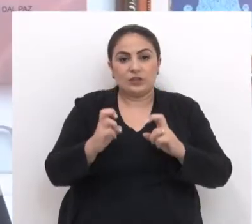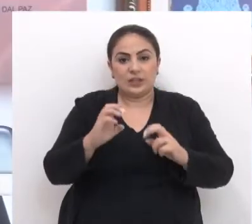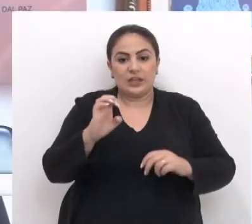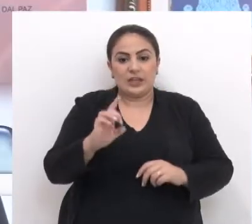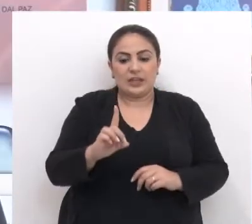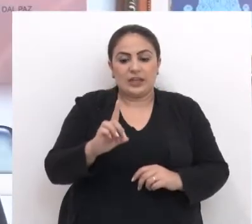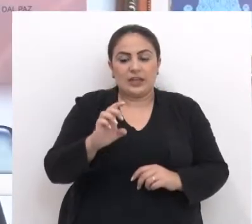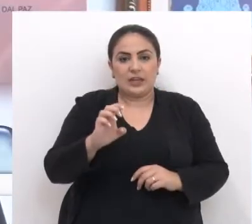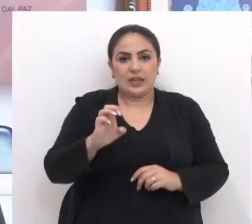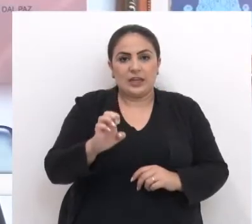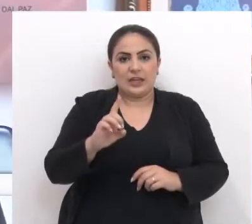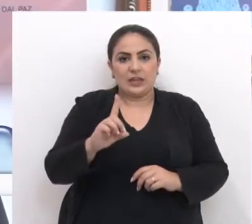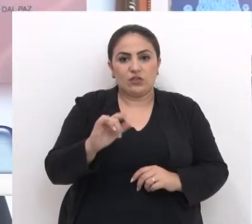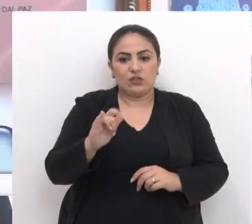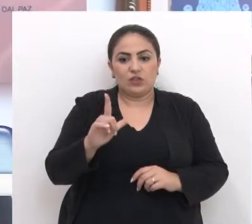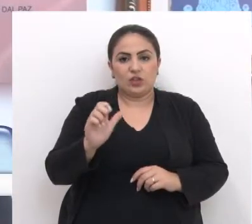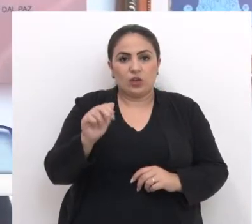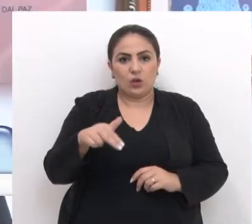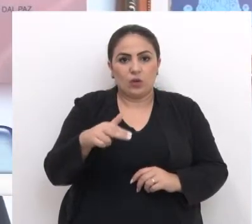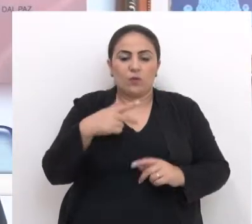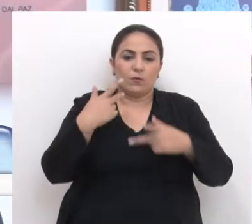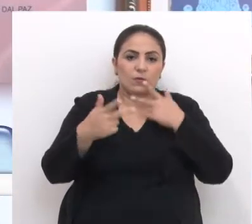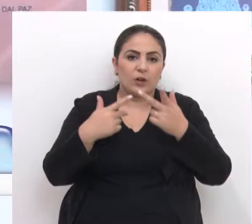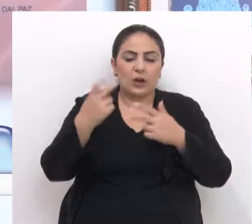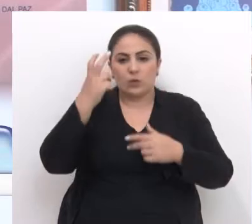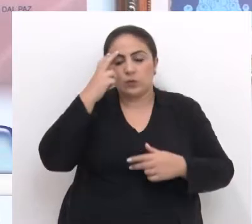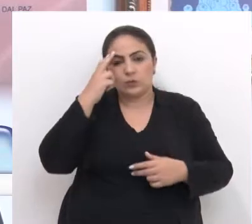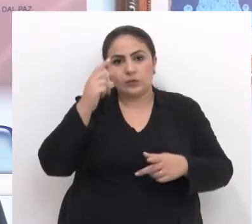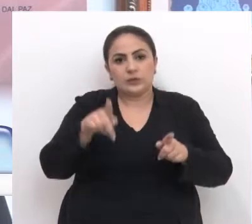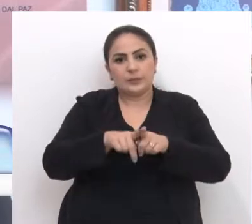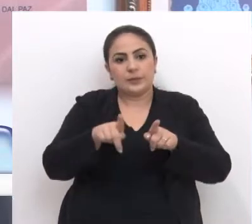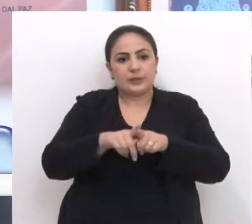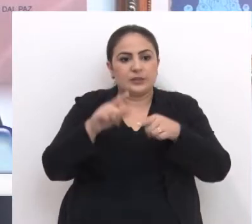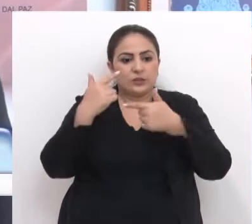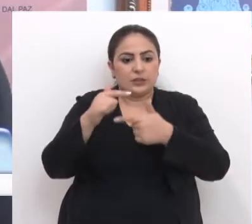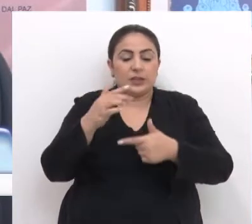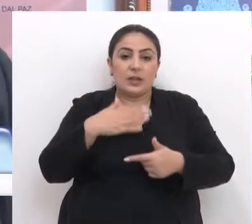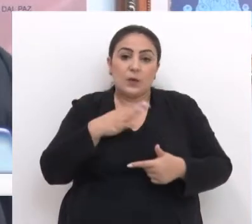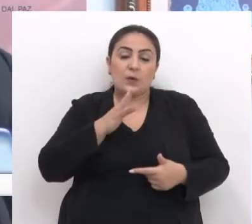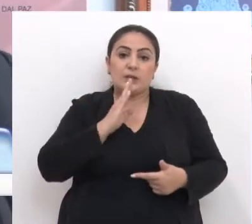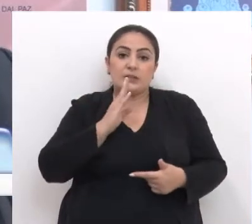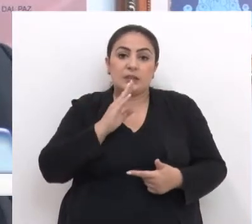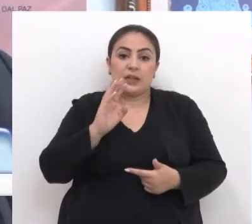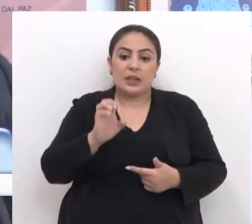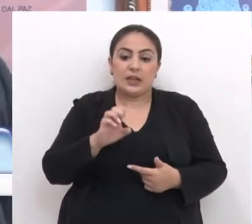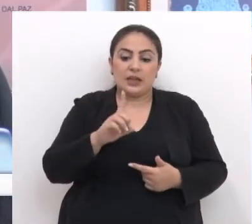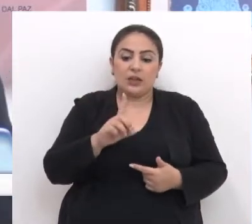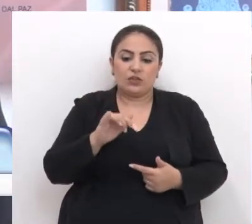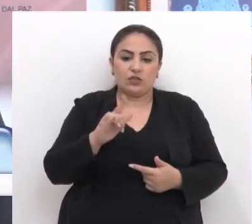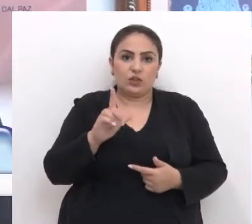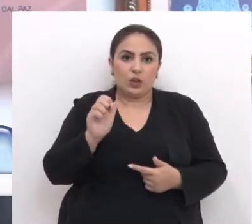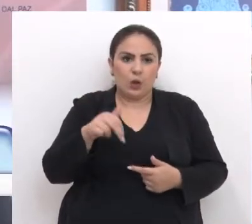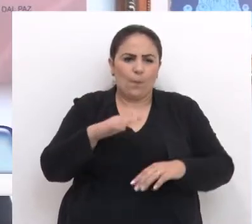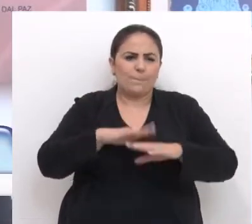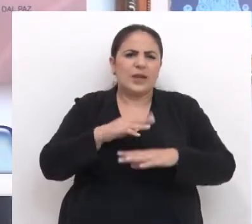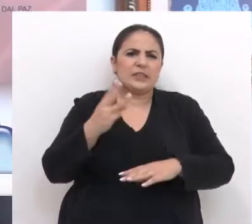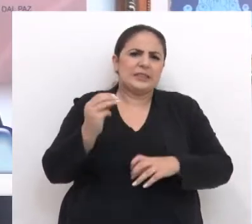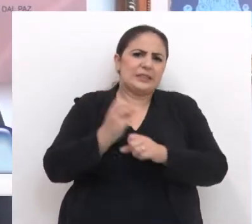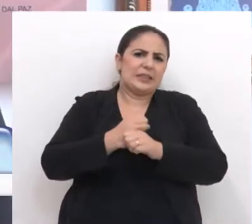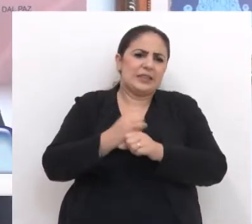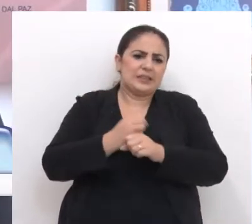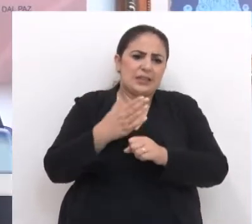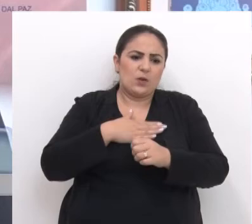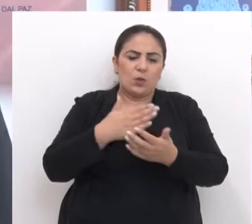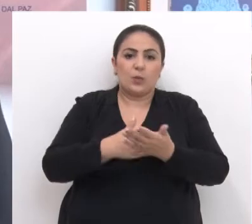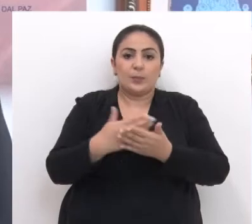Odilon é falar da cultura, né? Falar do tradicionalismo, enfim. Eu conheci o seu Odilon há mais de 30 anos,